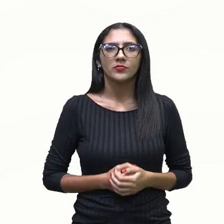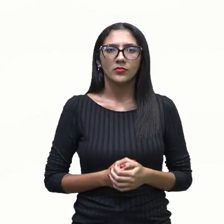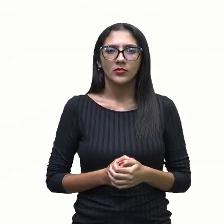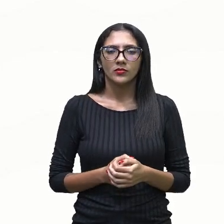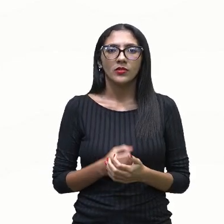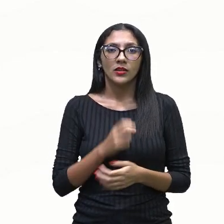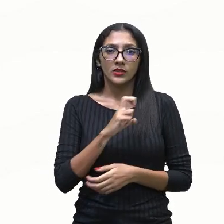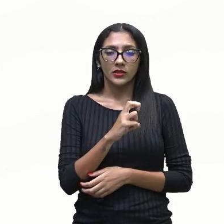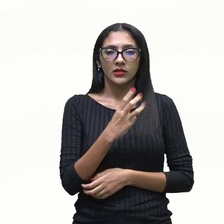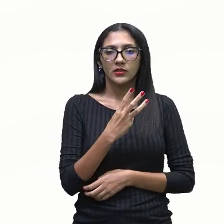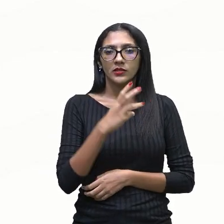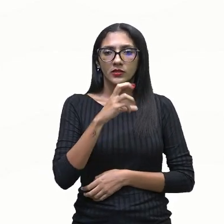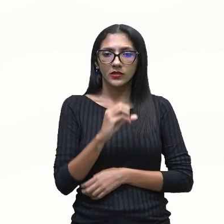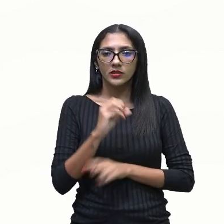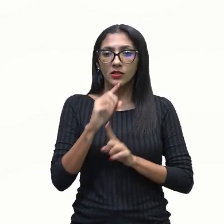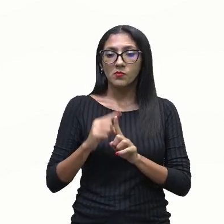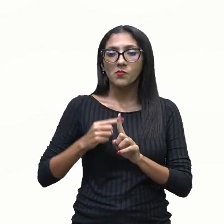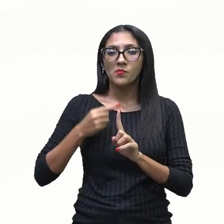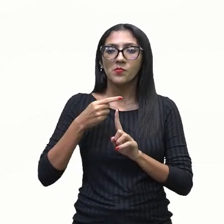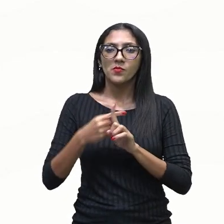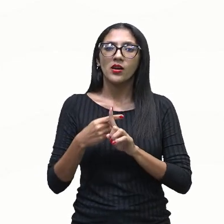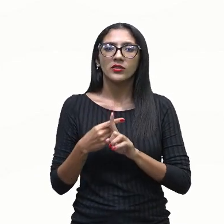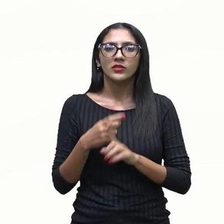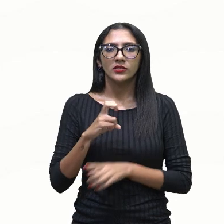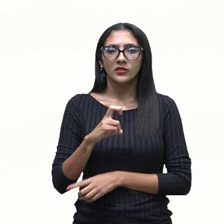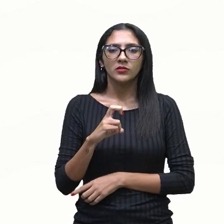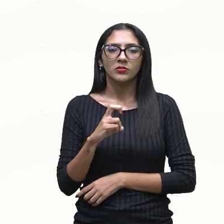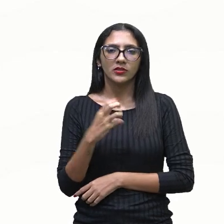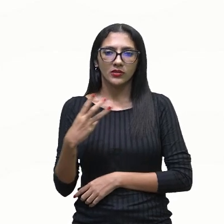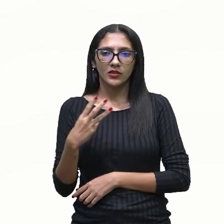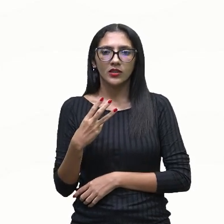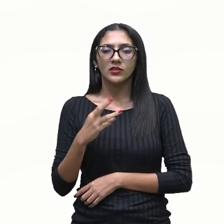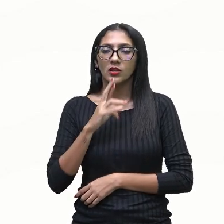com 53, cujo resultado será